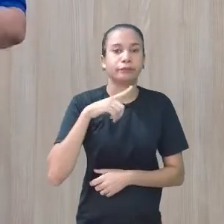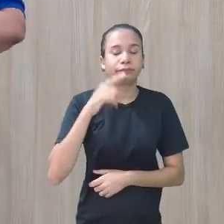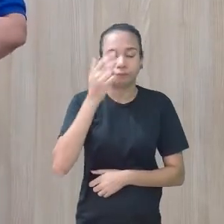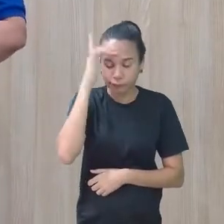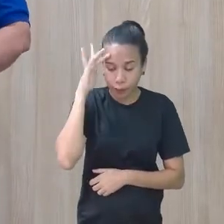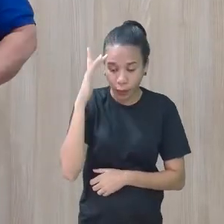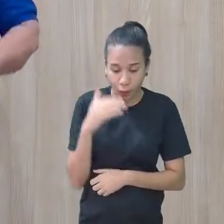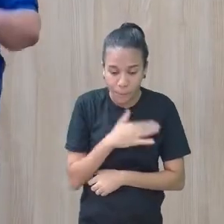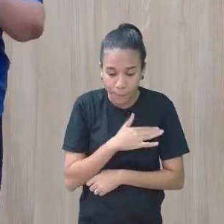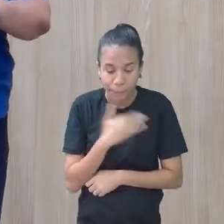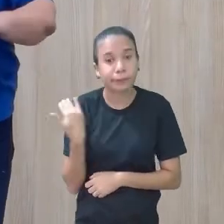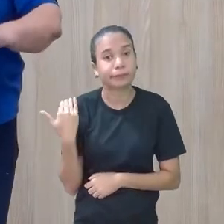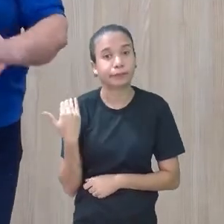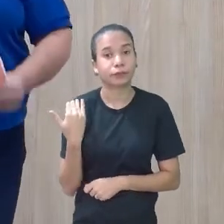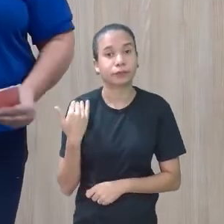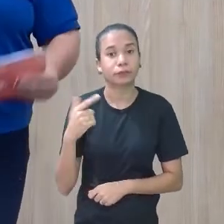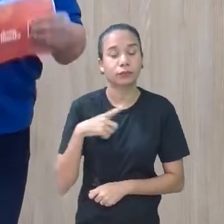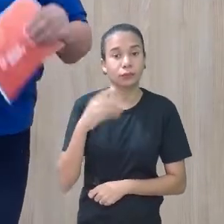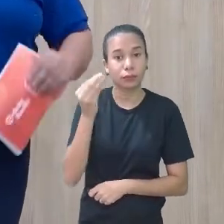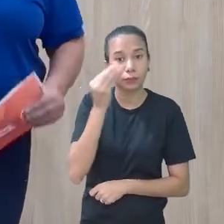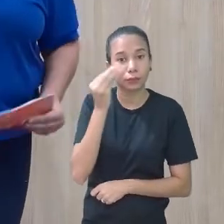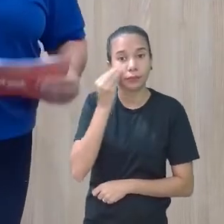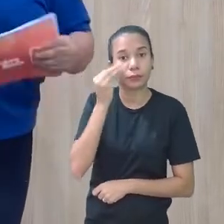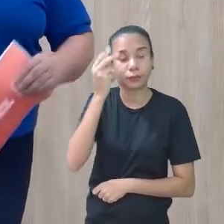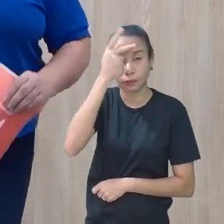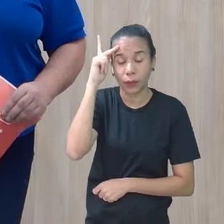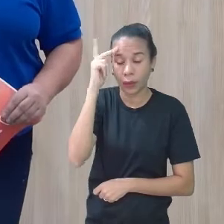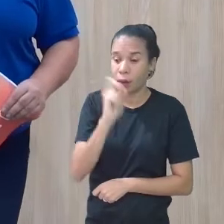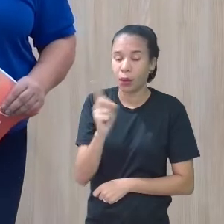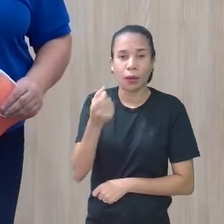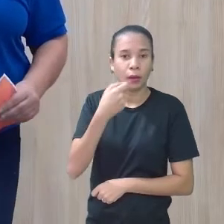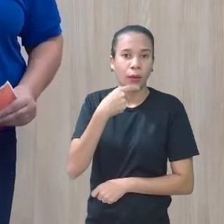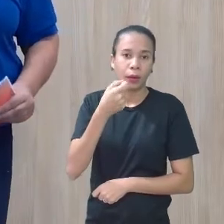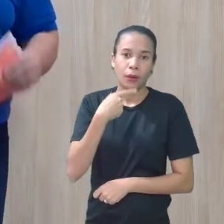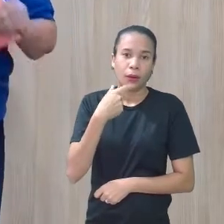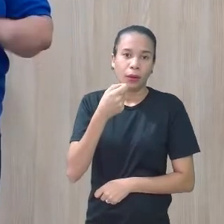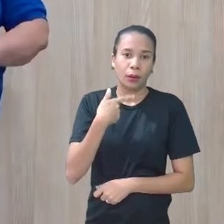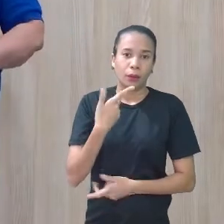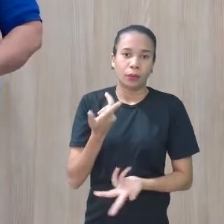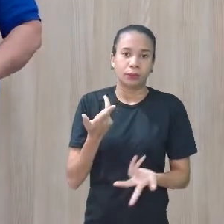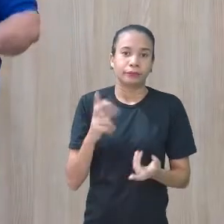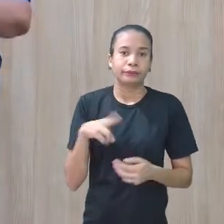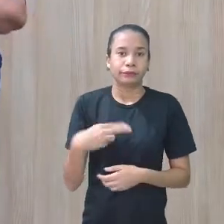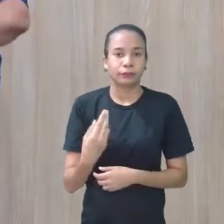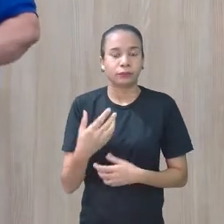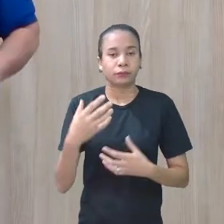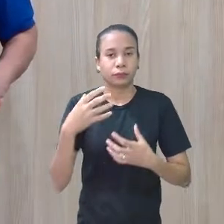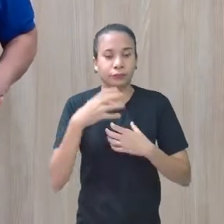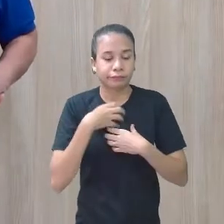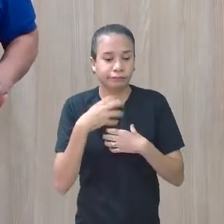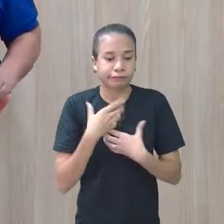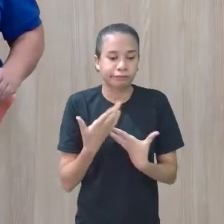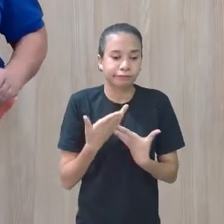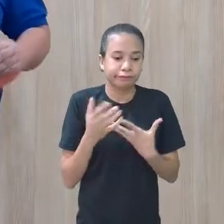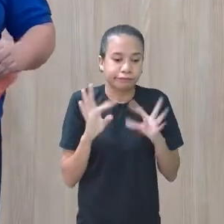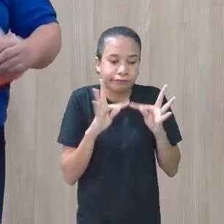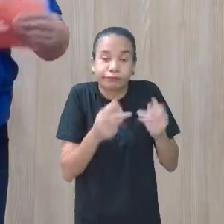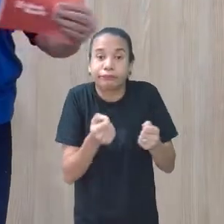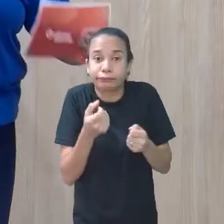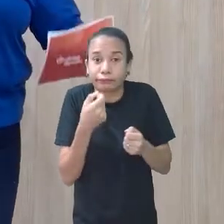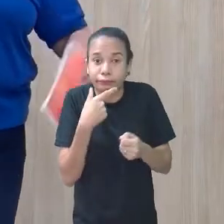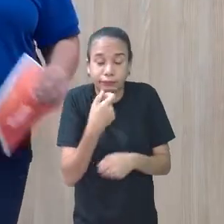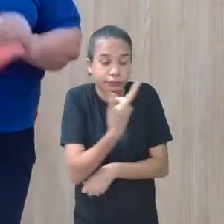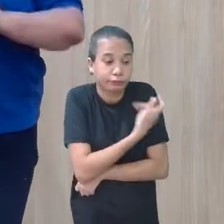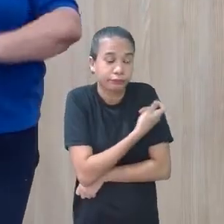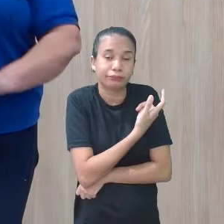vezes chegando à morte, quando vão investigar, são pessoas que não tomaram a vacina ou se tomaram, não tomaram o ciclo completo. Ou seja,